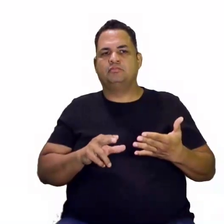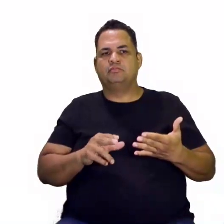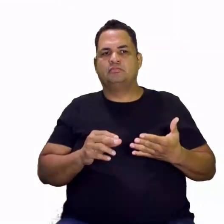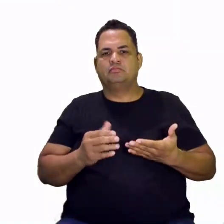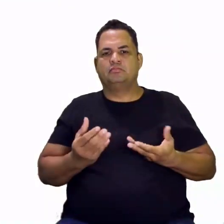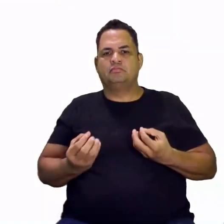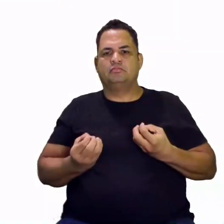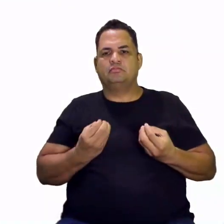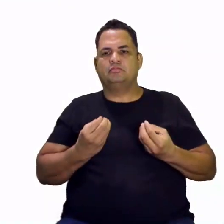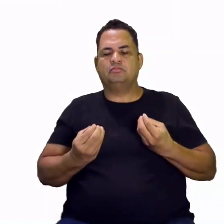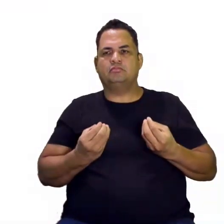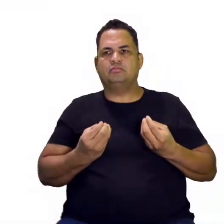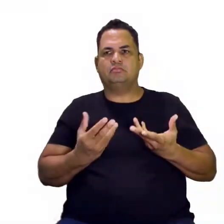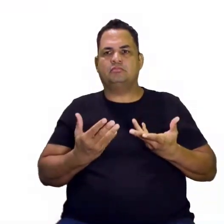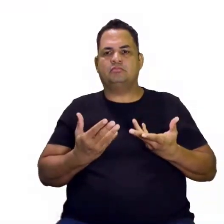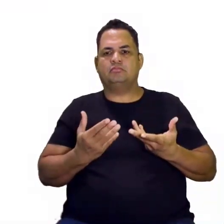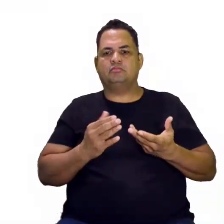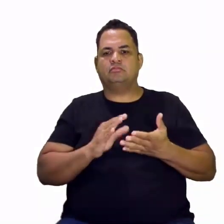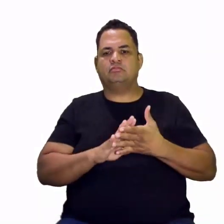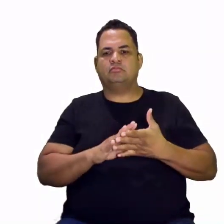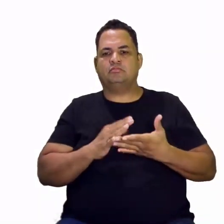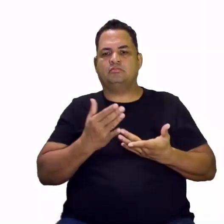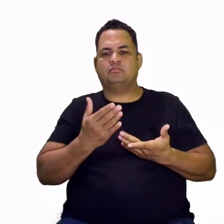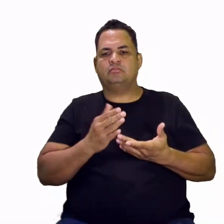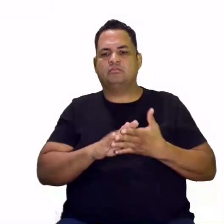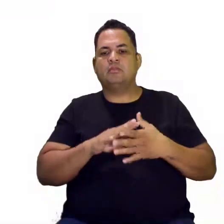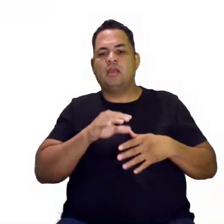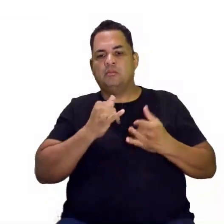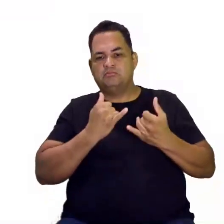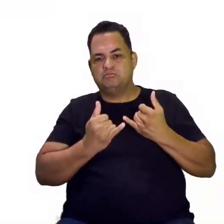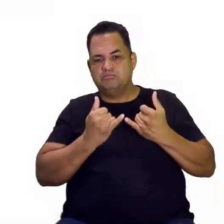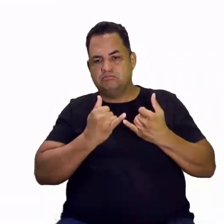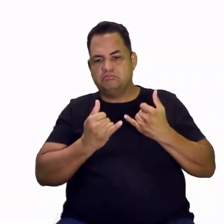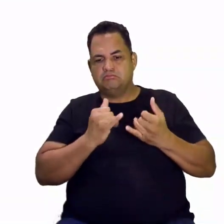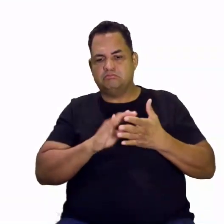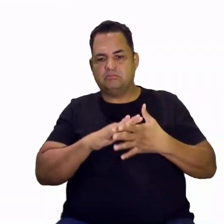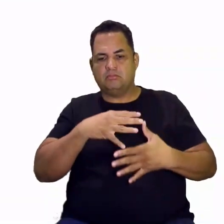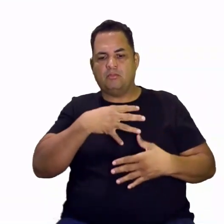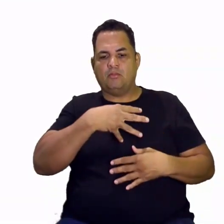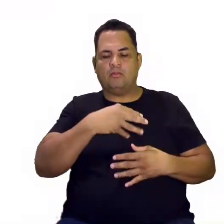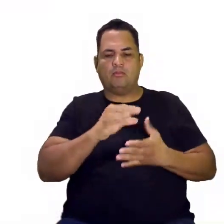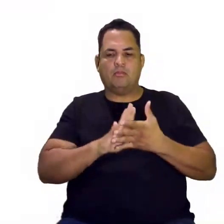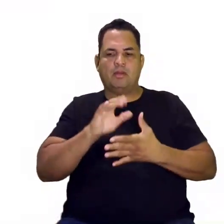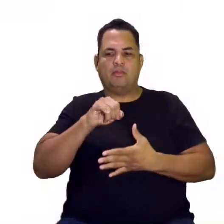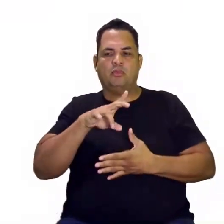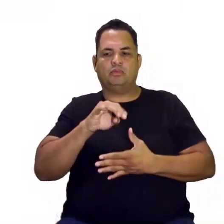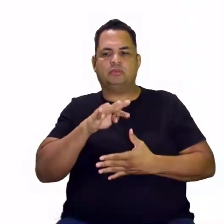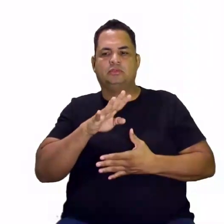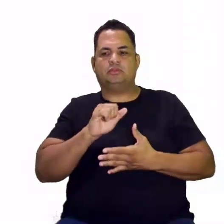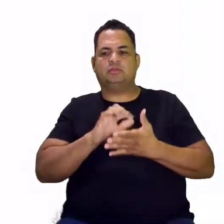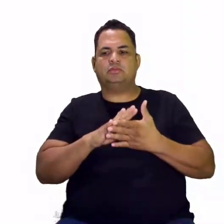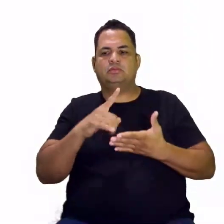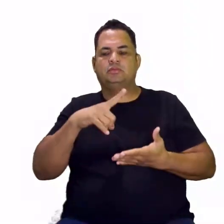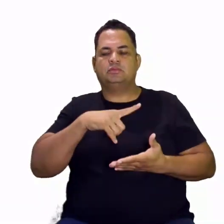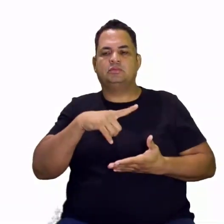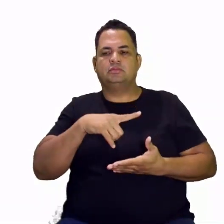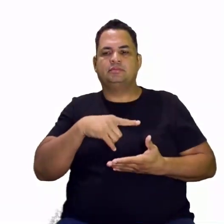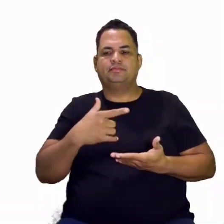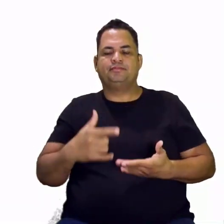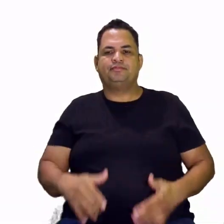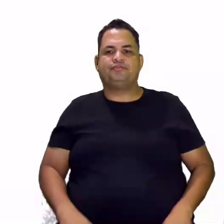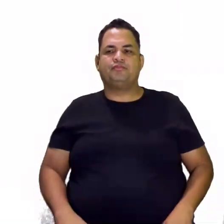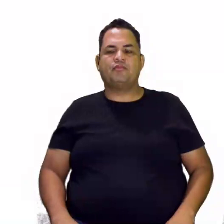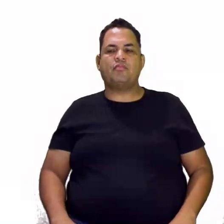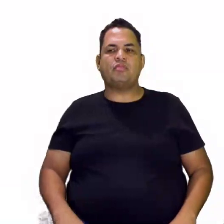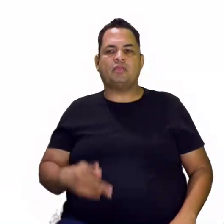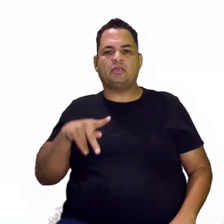Como é que fala? Parentes dos mamutes, tá bom? Então tem todos esses registros, são esses grandes mamíferos que nós